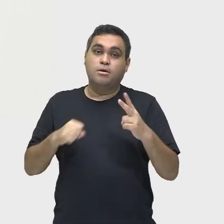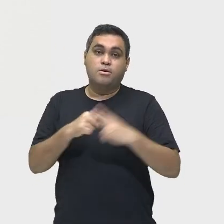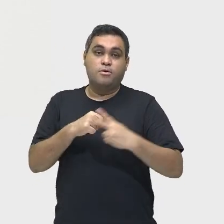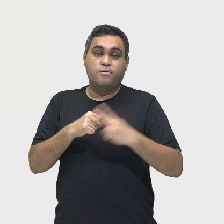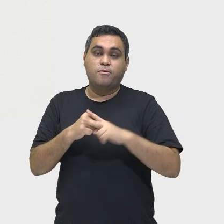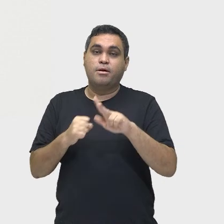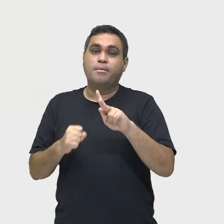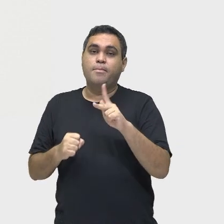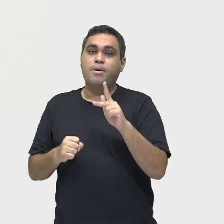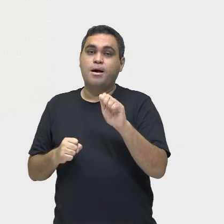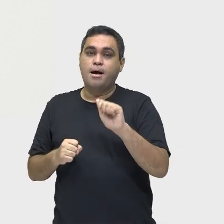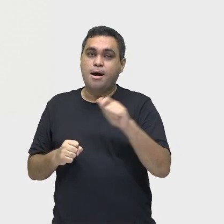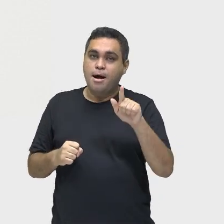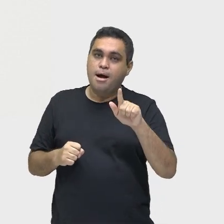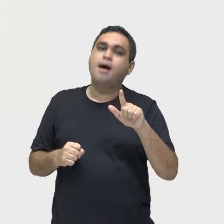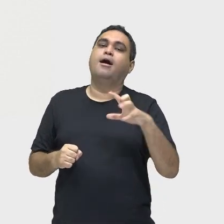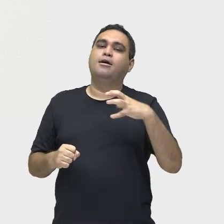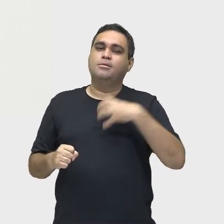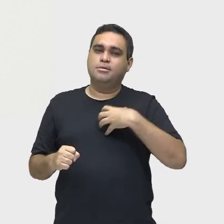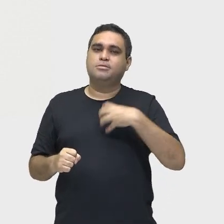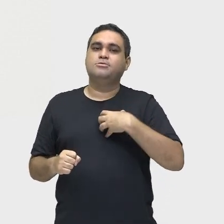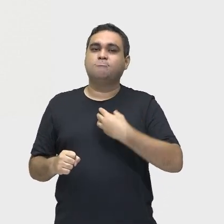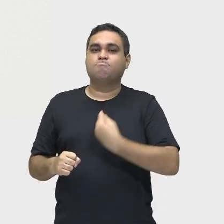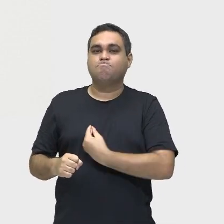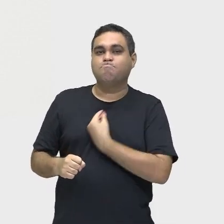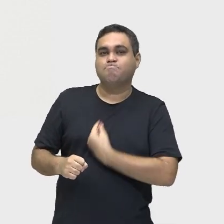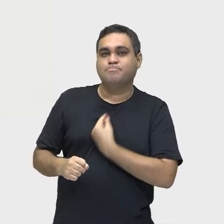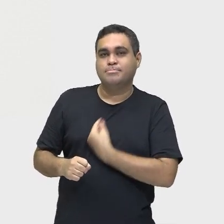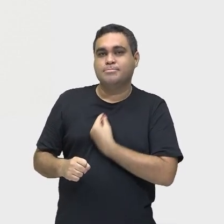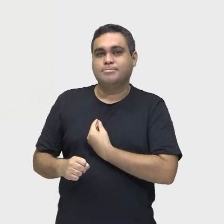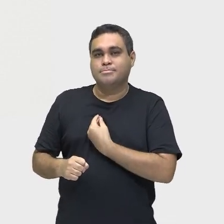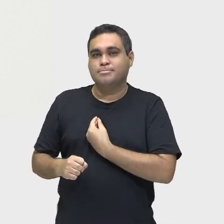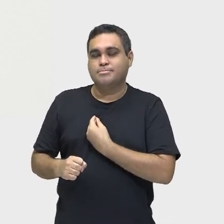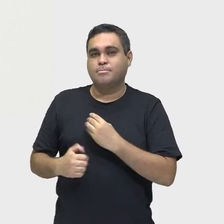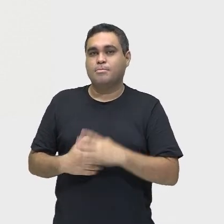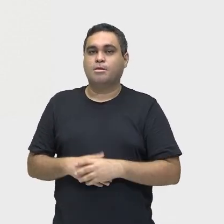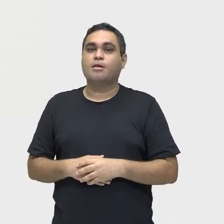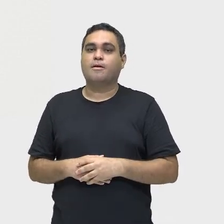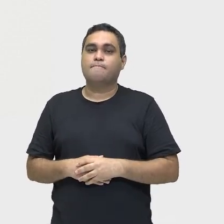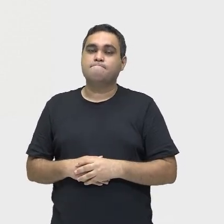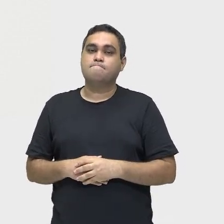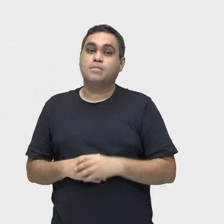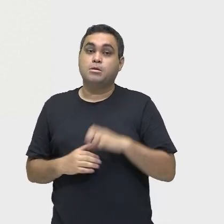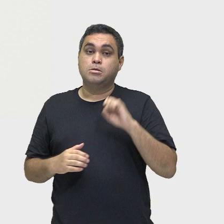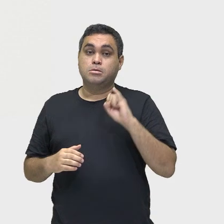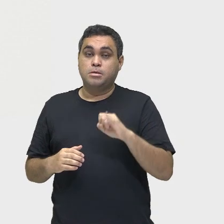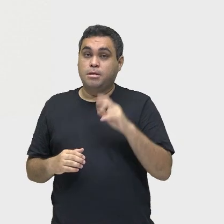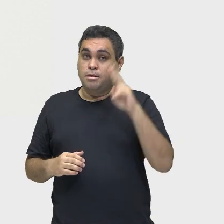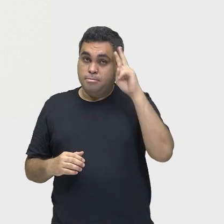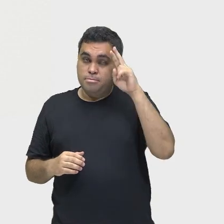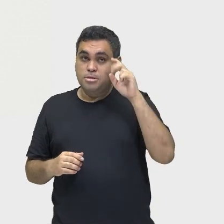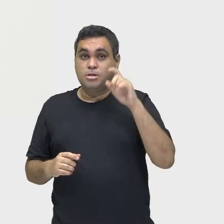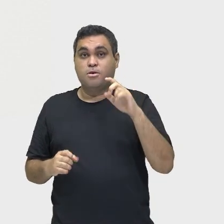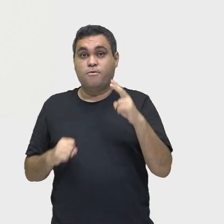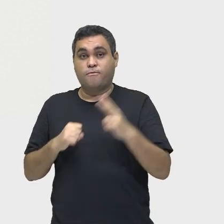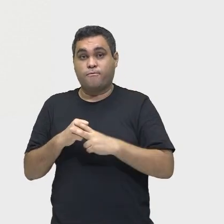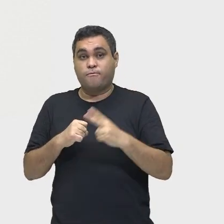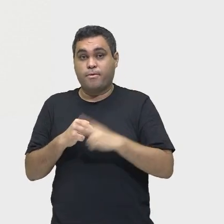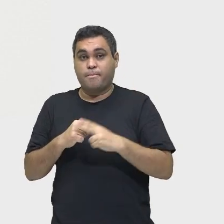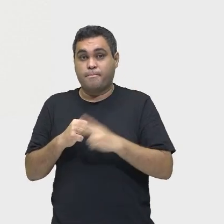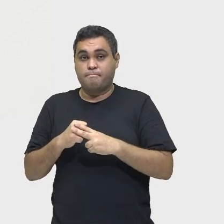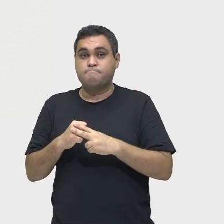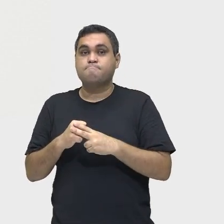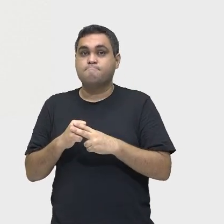existem muitas crianças desaparecidas. Observe que o verbo existir, se estivesse aqui na frente, né, estaria no